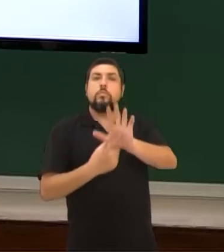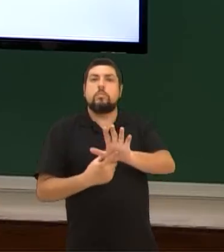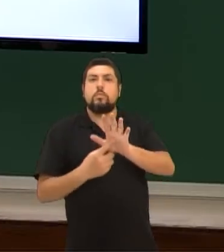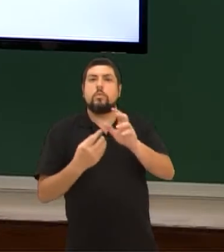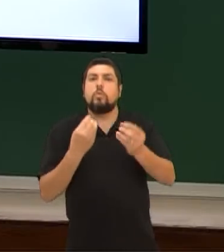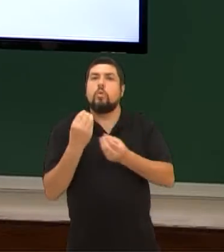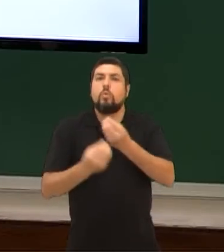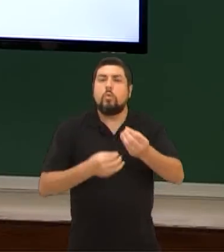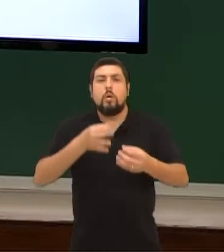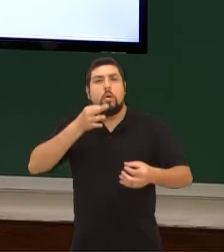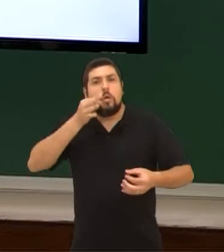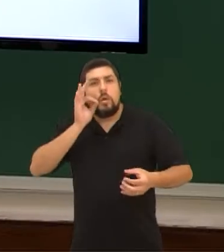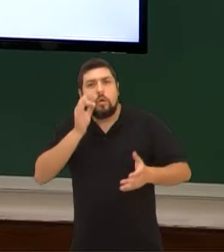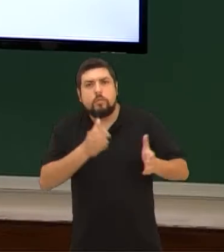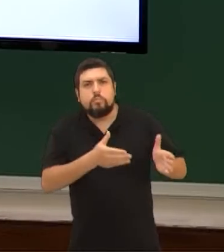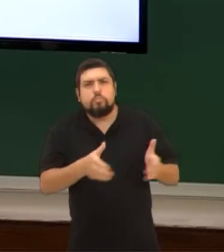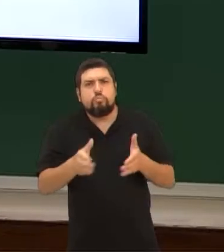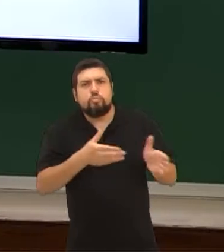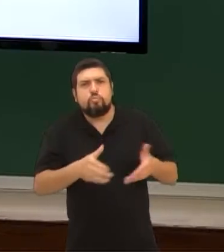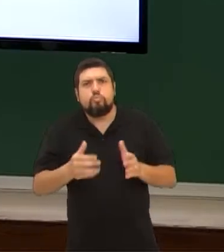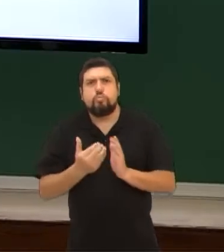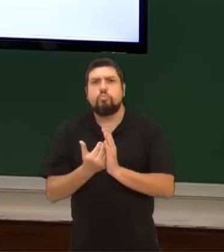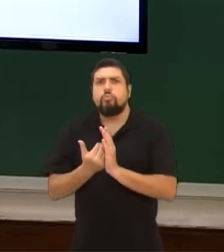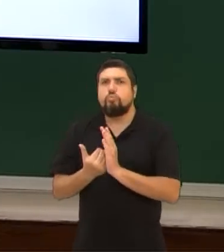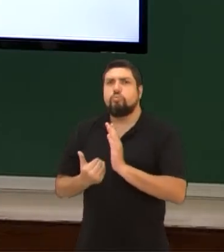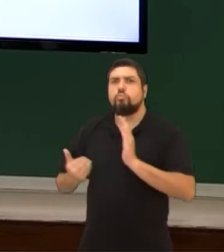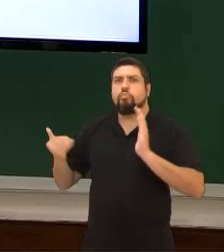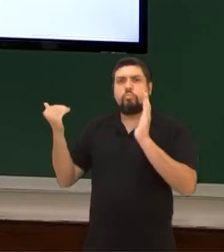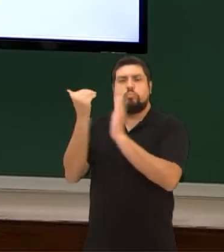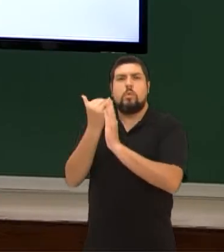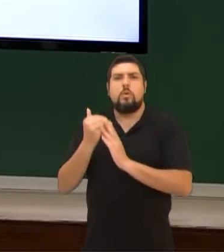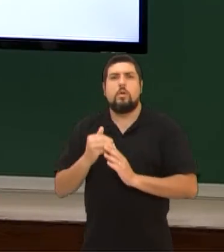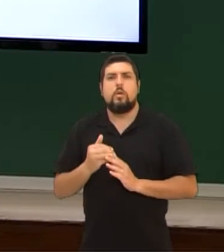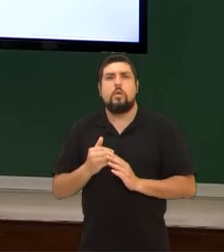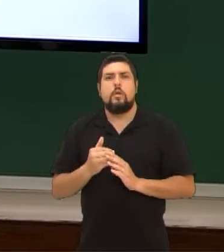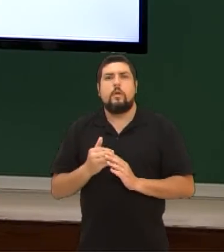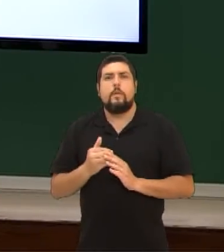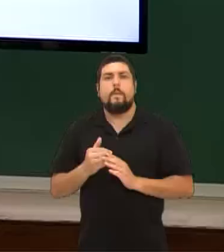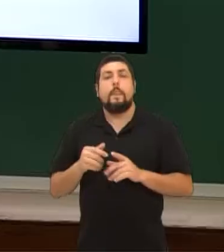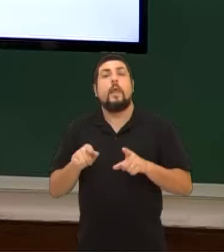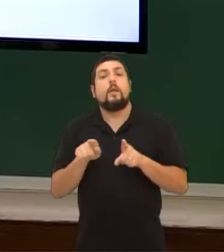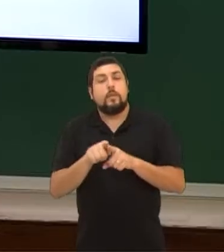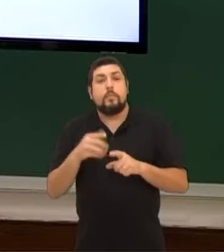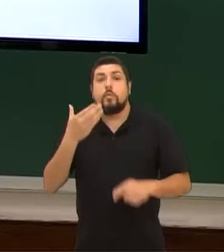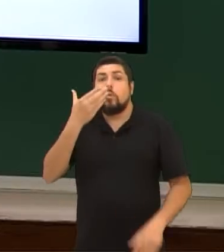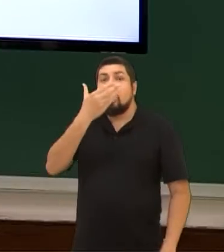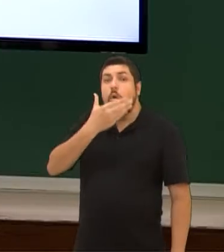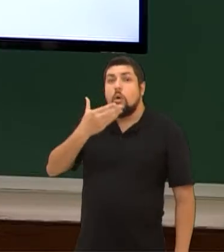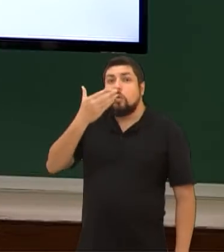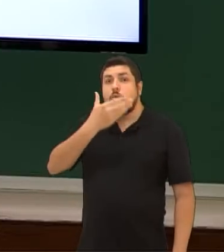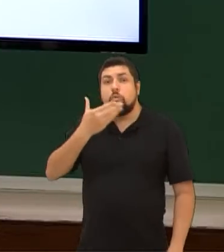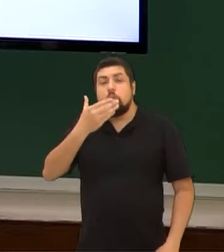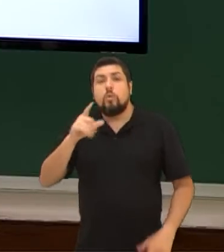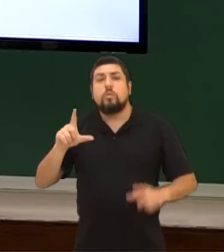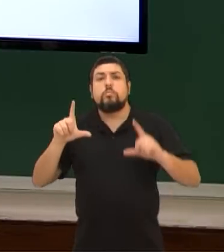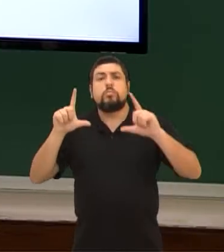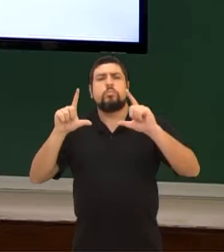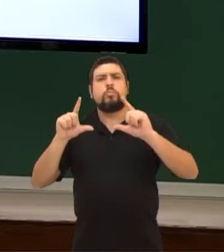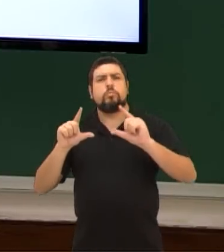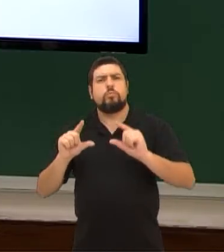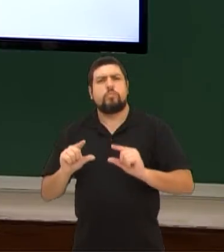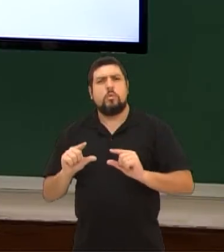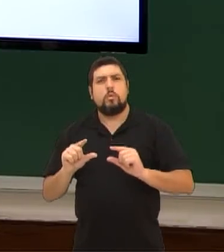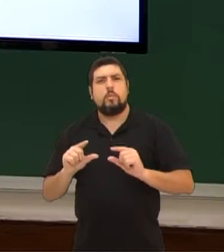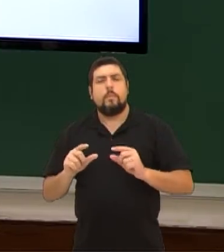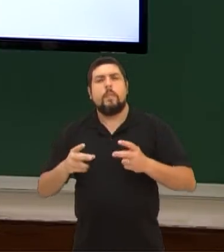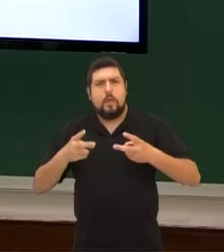cafeeira no Brasil aumentando ao longo do século XIX, ao passo que a produção açucareira vai diminuindo. Veja que ela chega